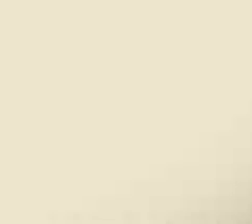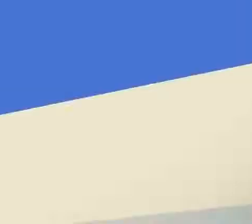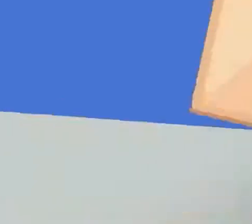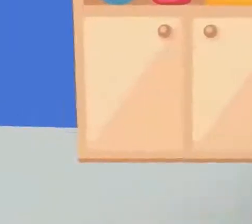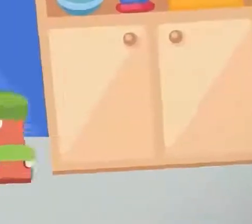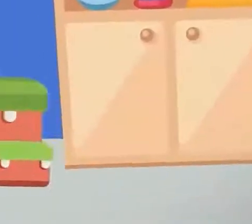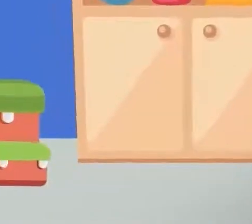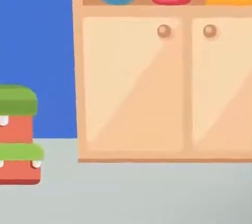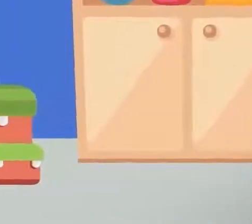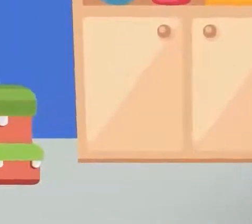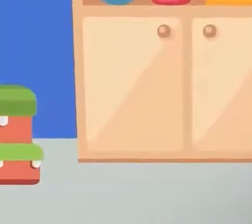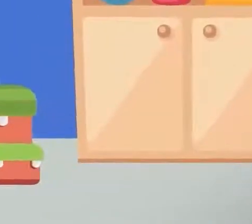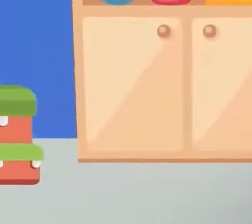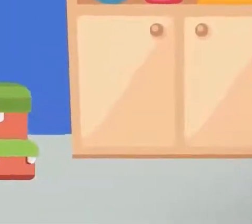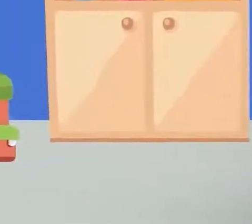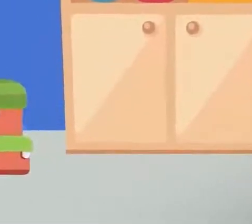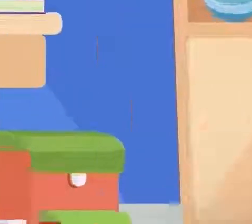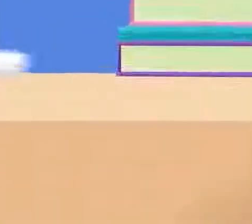E